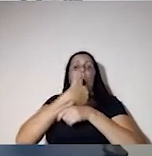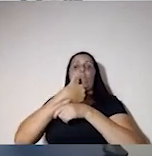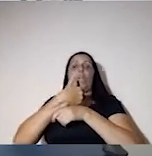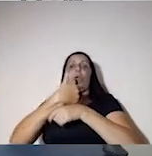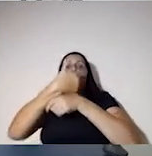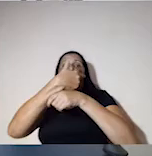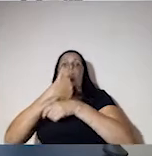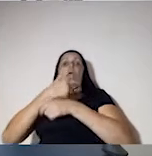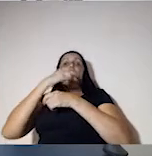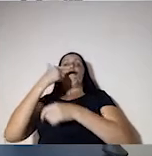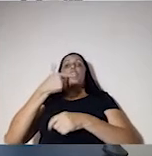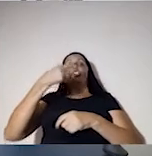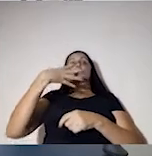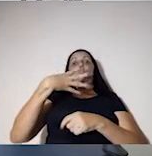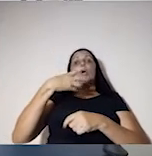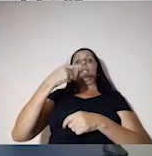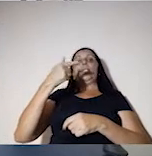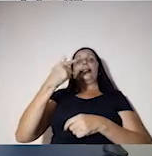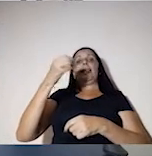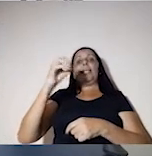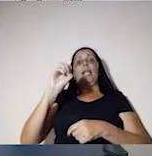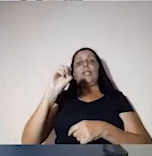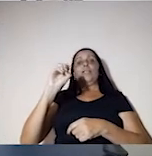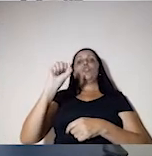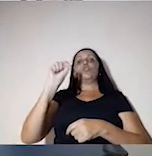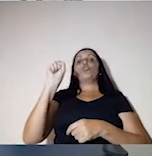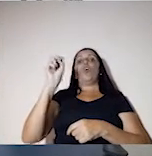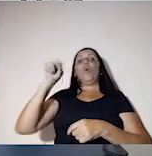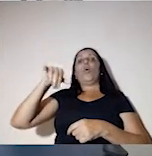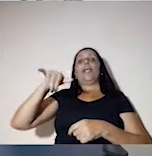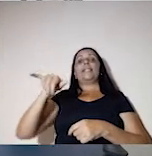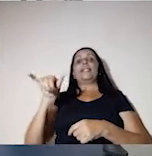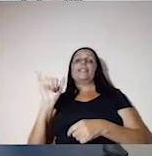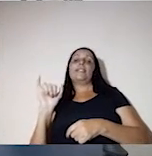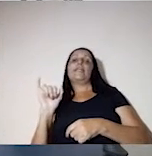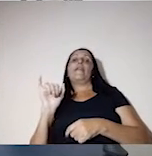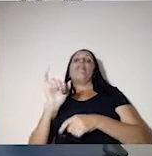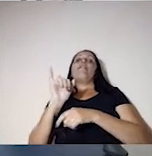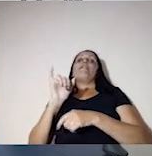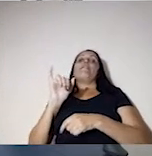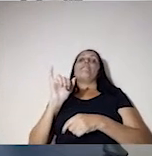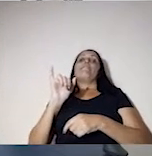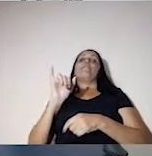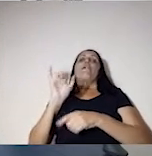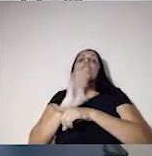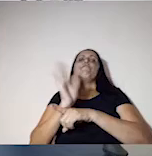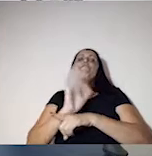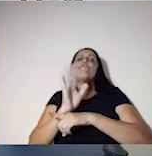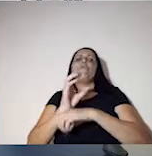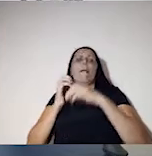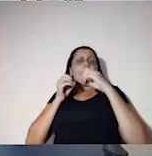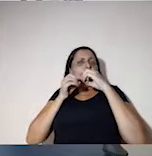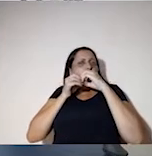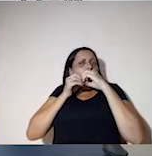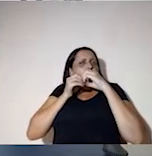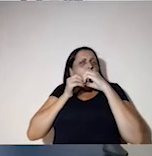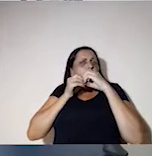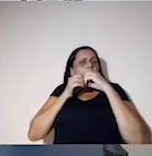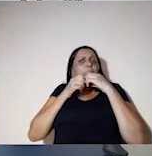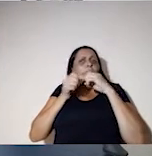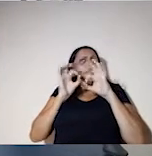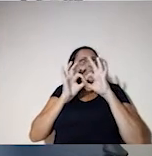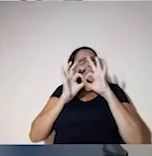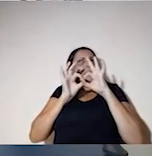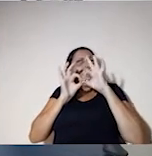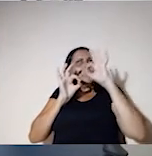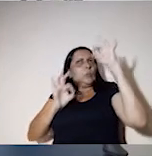filmando, é uma câmera, uma lente 24-70 da Sony. Ela filma muito, ela vai bem pertinho do objeto.